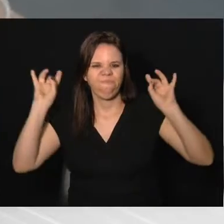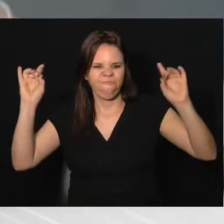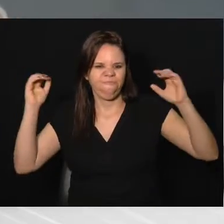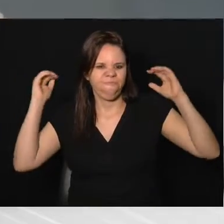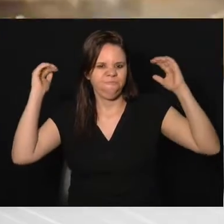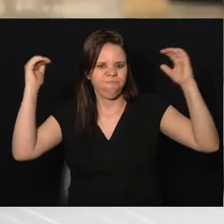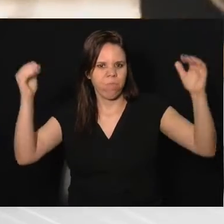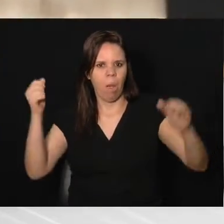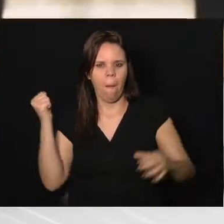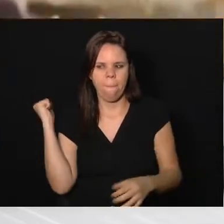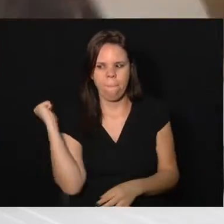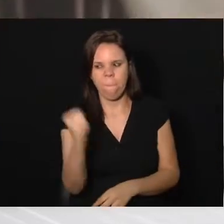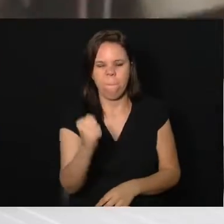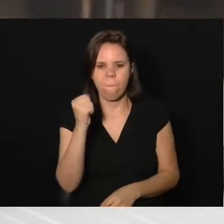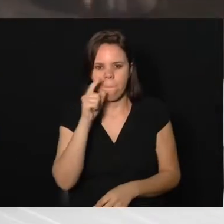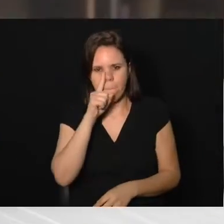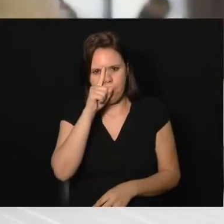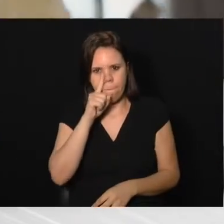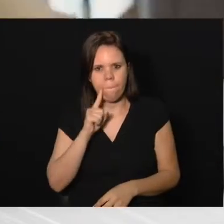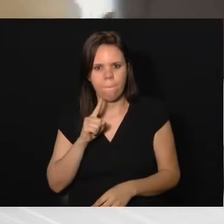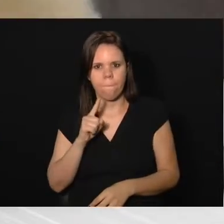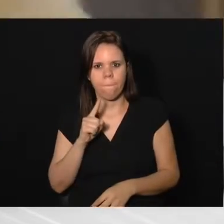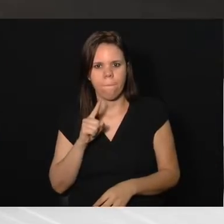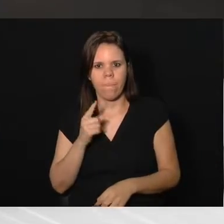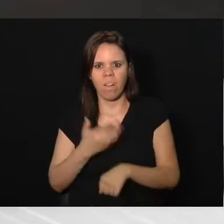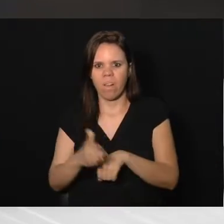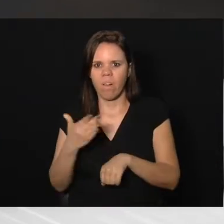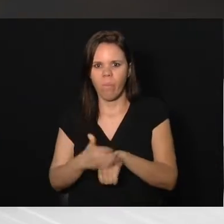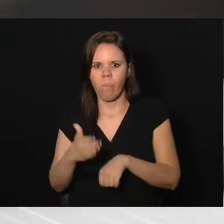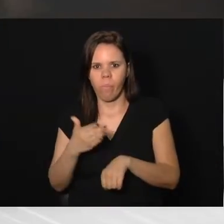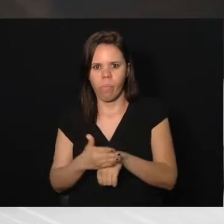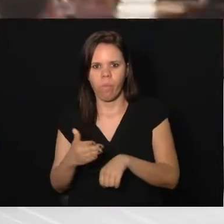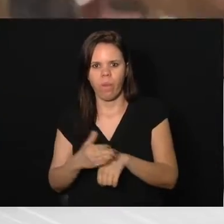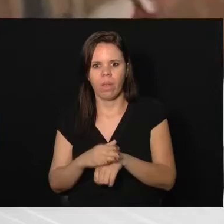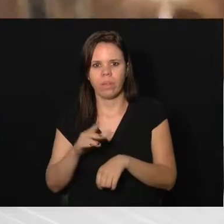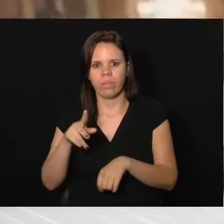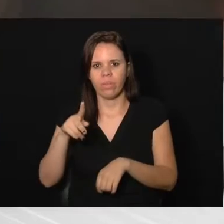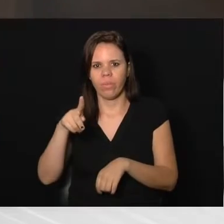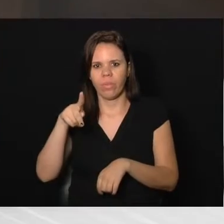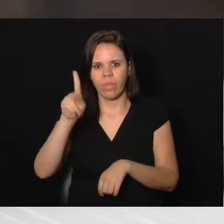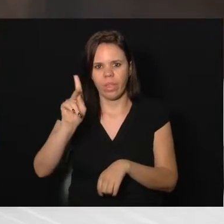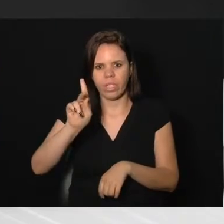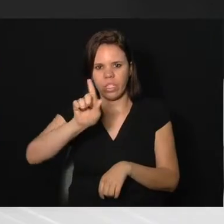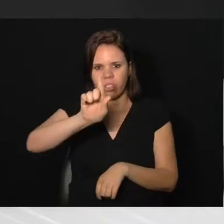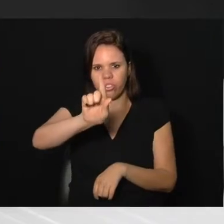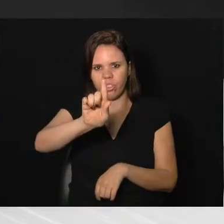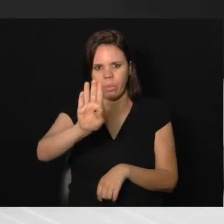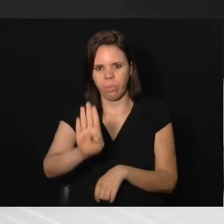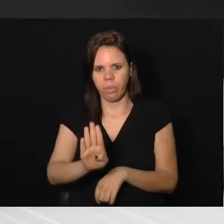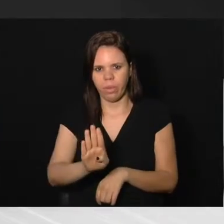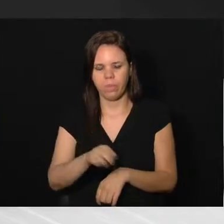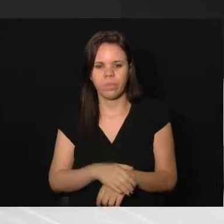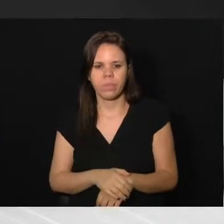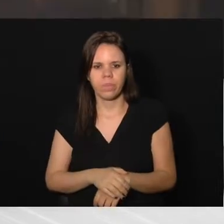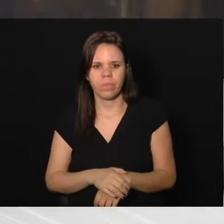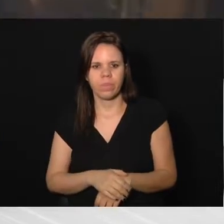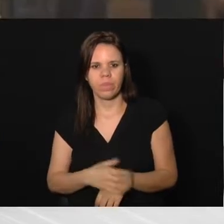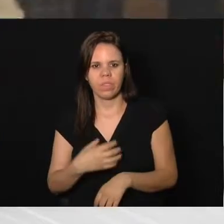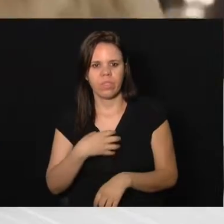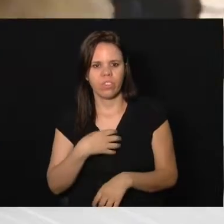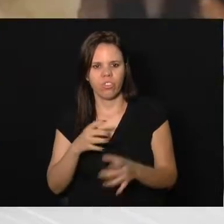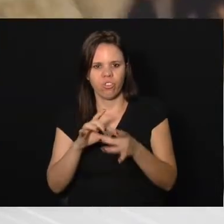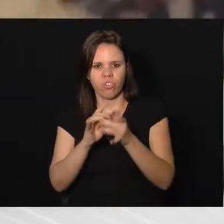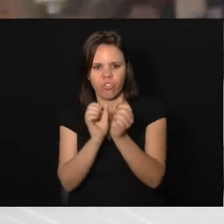uma das assassinas mais perigosas e bem treinadas da KGB. No entanto, Ana fará de tudo para se sentir